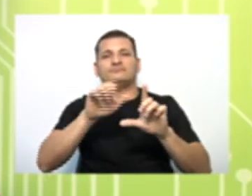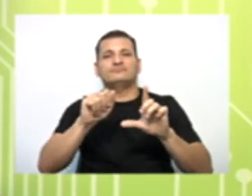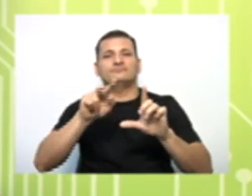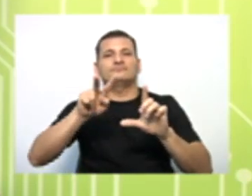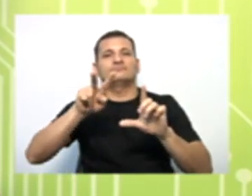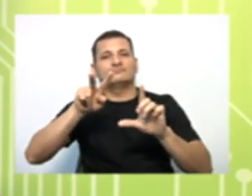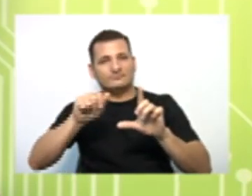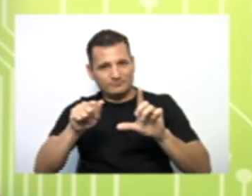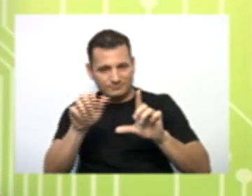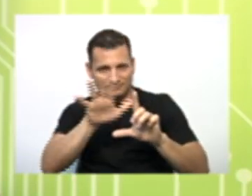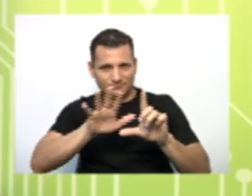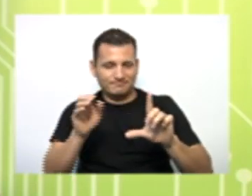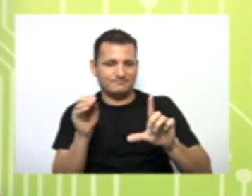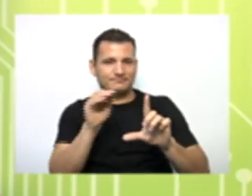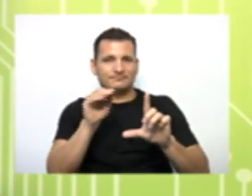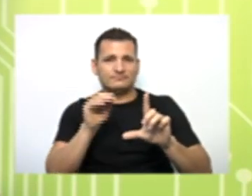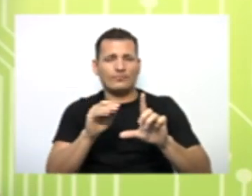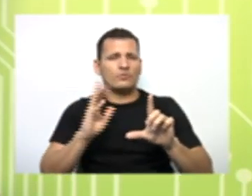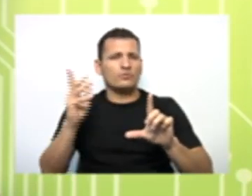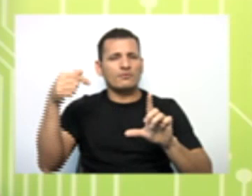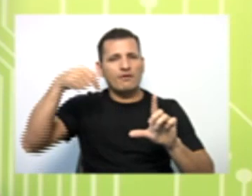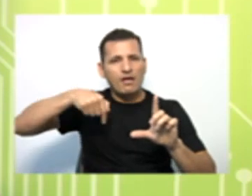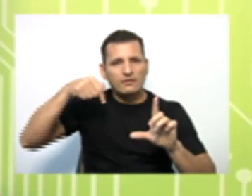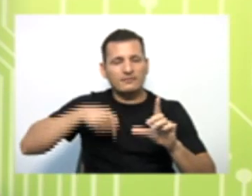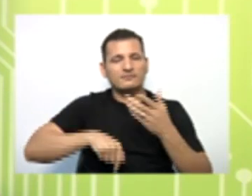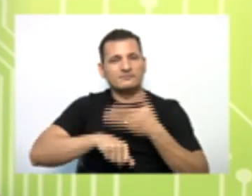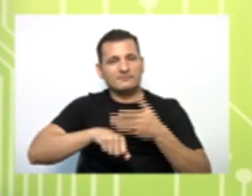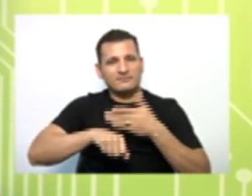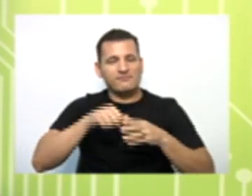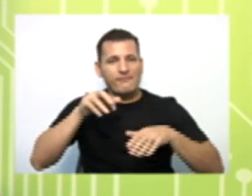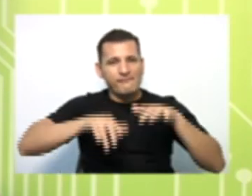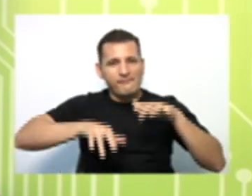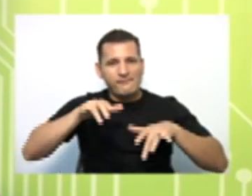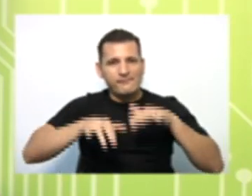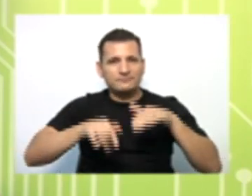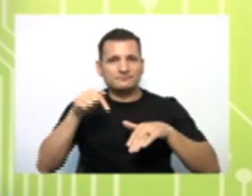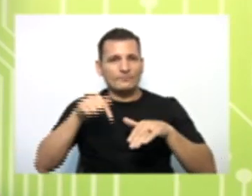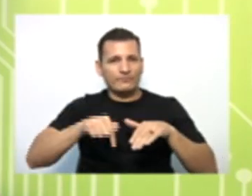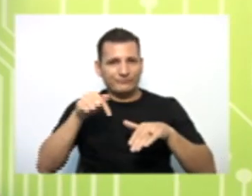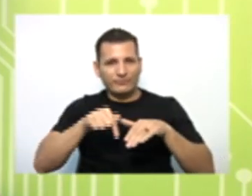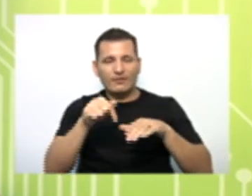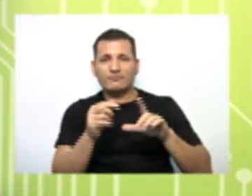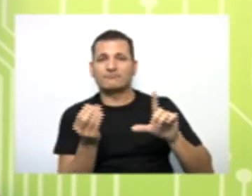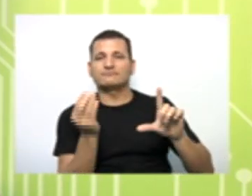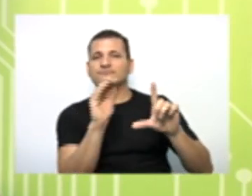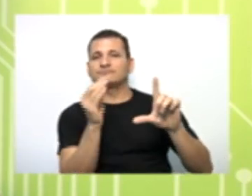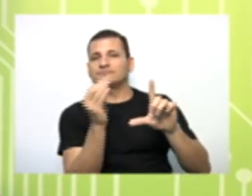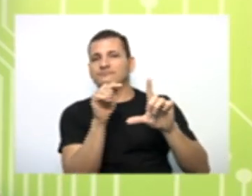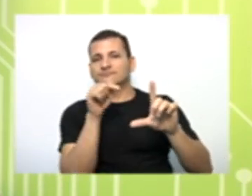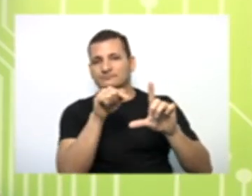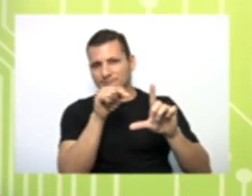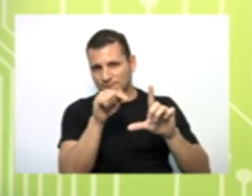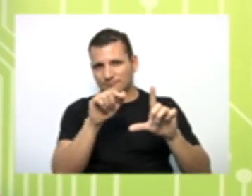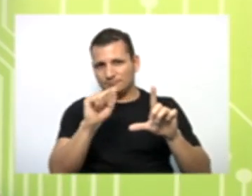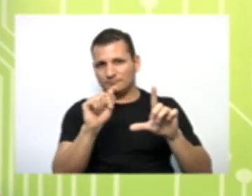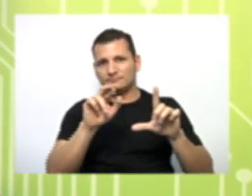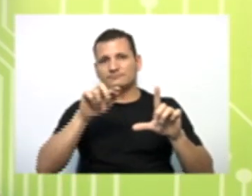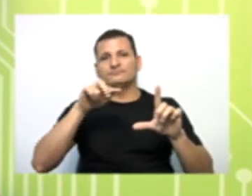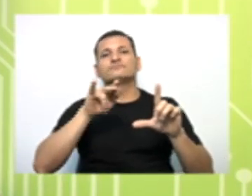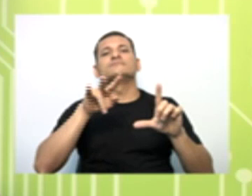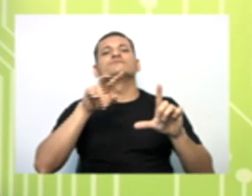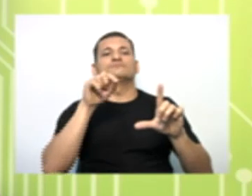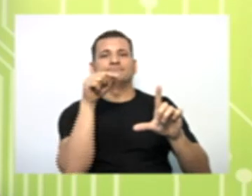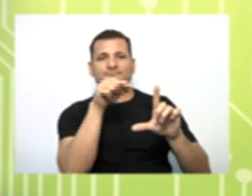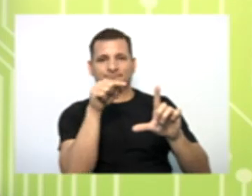vocês. Ou seja, tudo que eu vou fazer aqui, tudo que a gente está desenvolvendo aqui, está lá o arquivo em texto